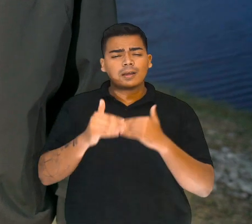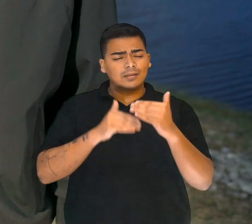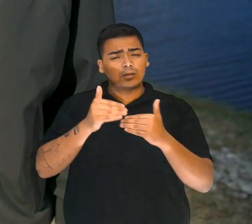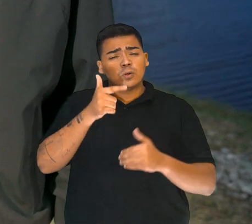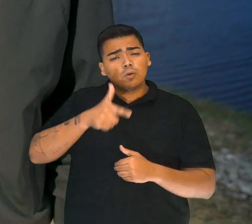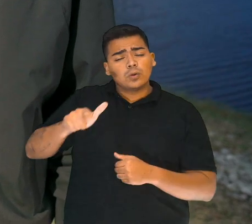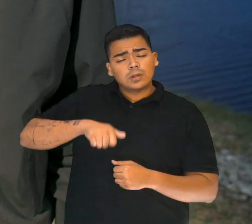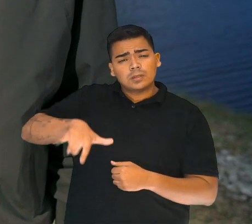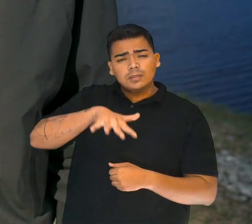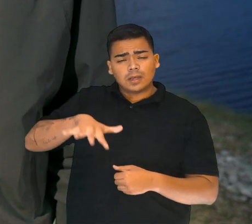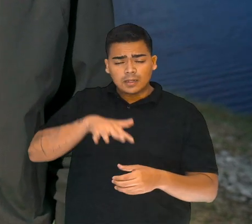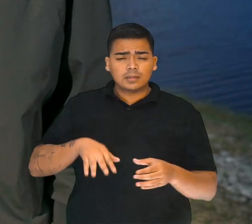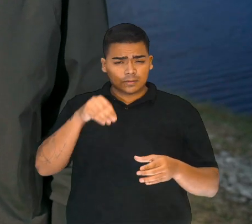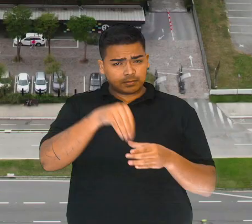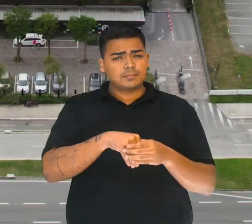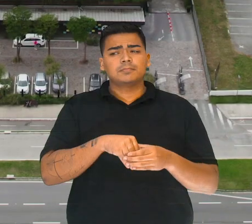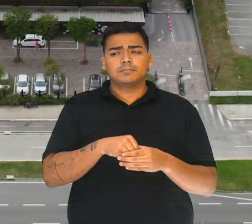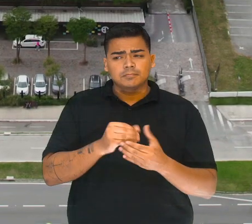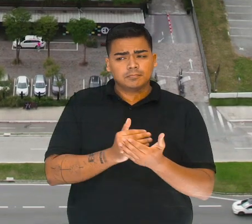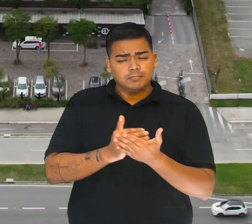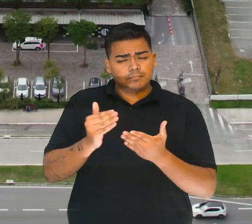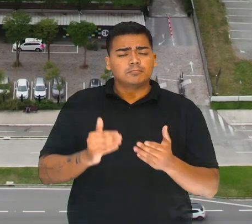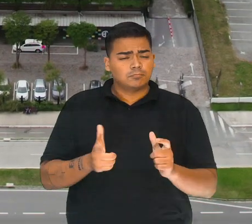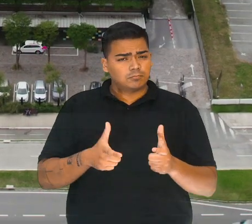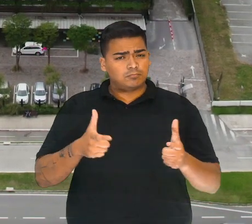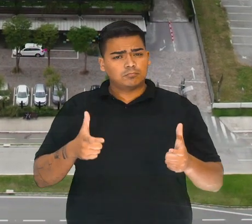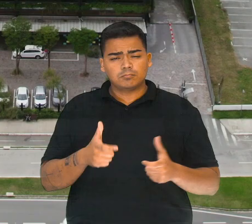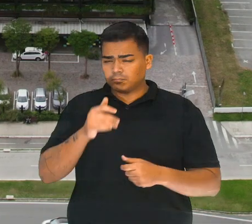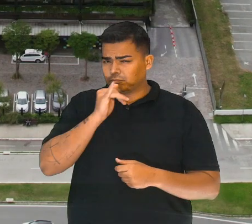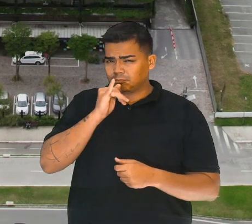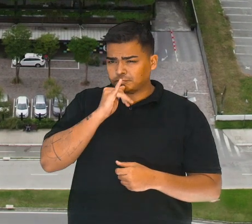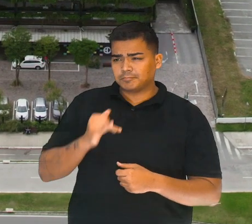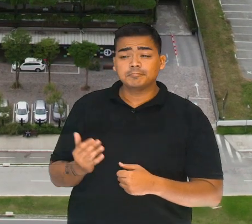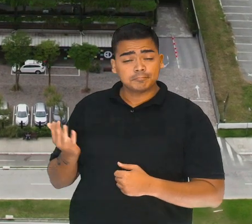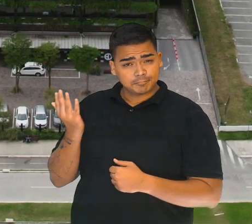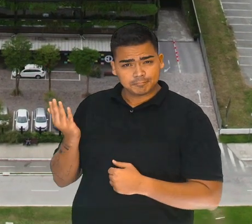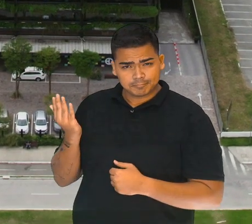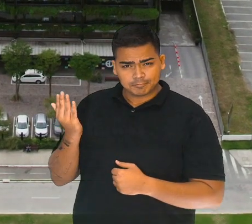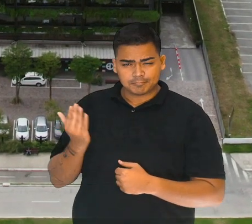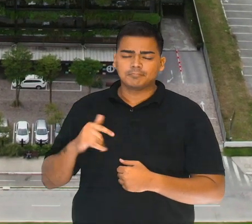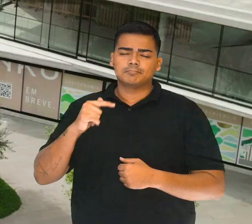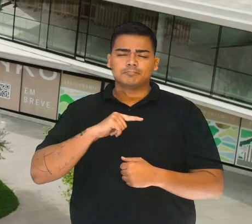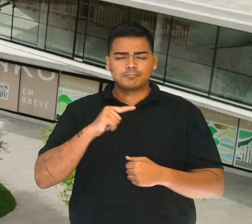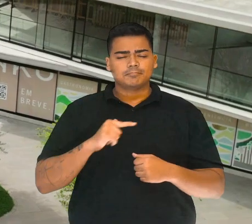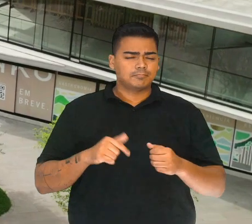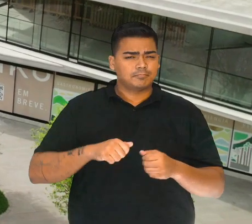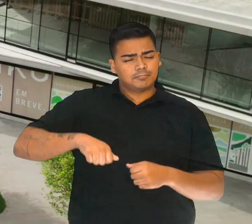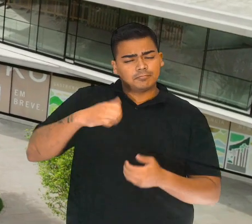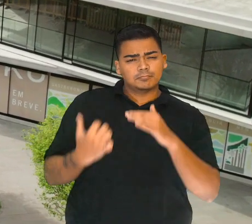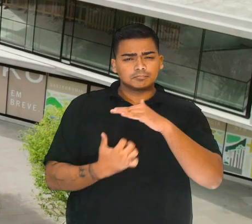e outros espaços dentro da Rota de Inovação na SC401 começou a ser criado, como o Corporate Park, o Centro de Inovação